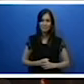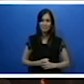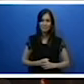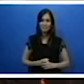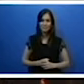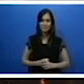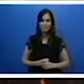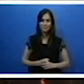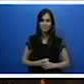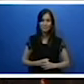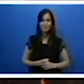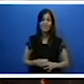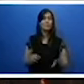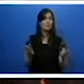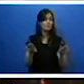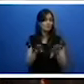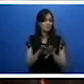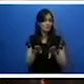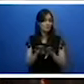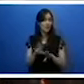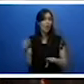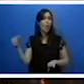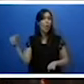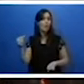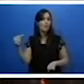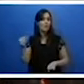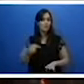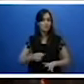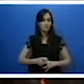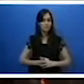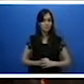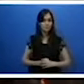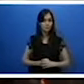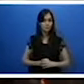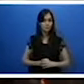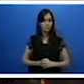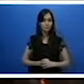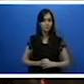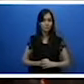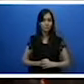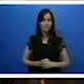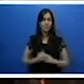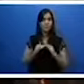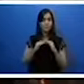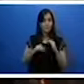A próxima também é uma subtração, né? Mais uma continha de menos.